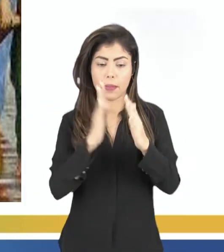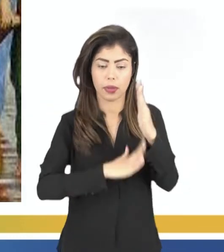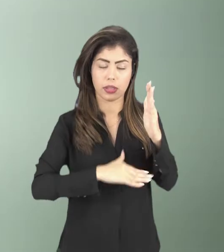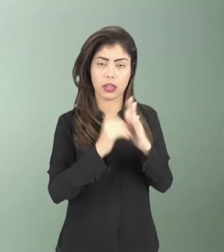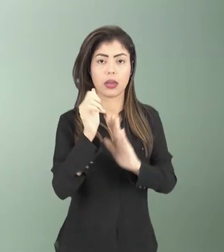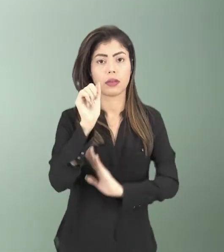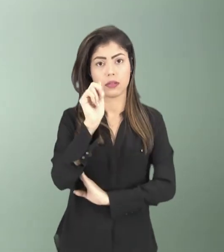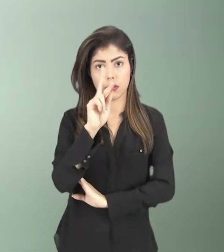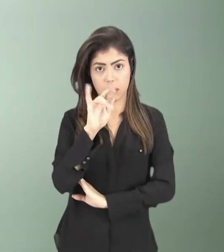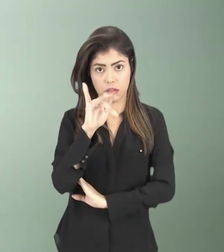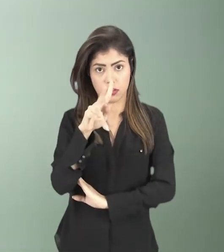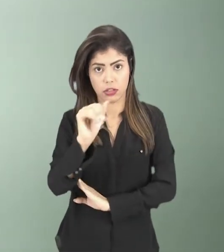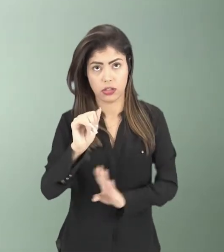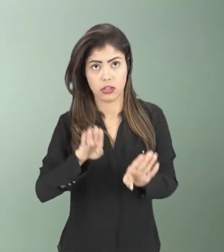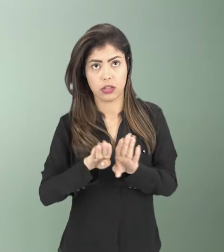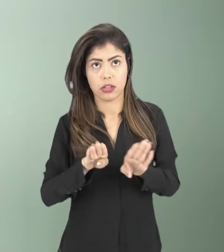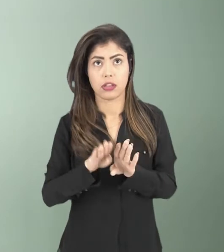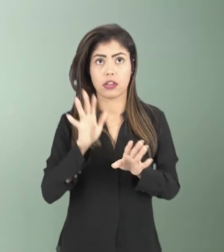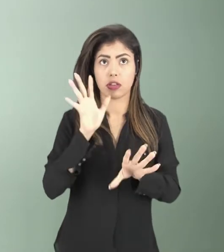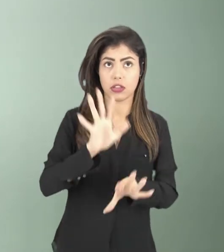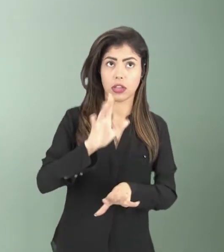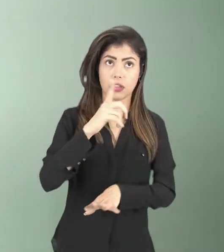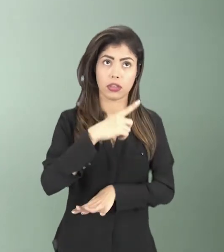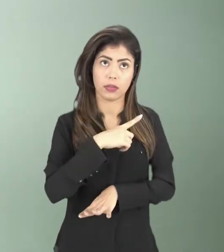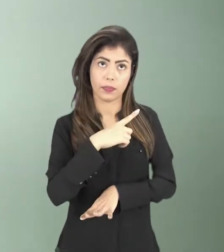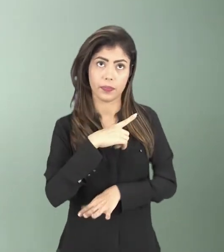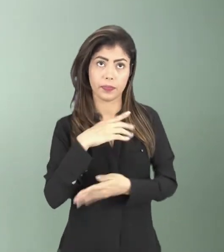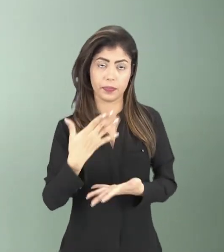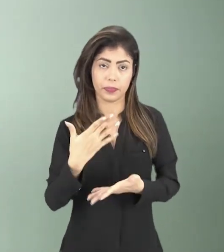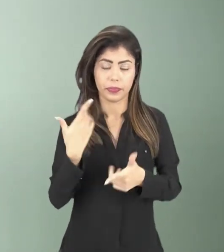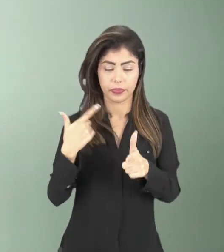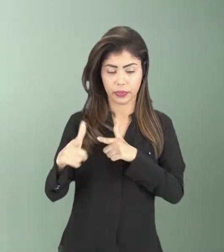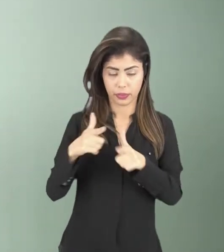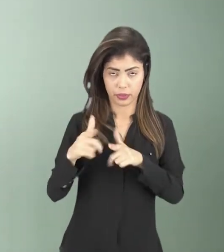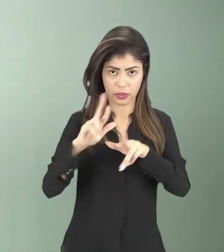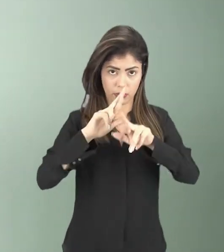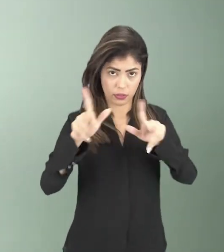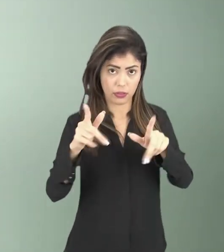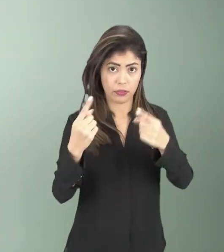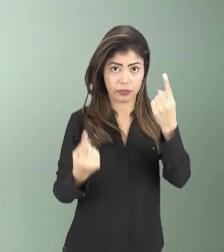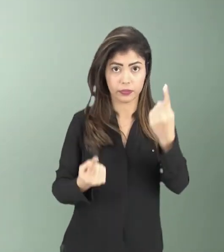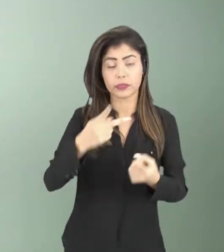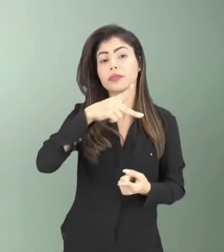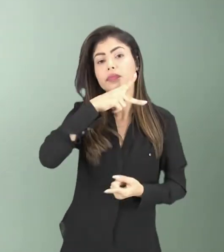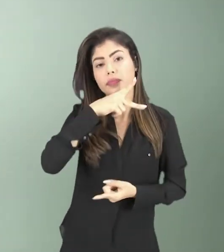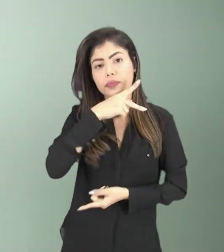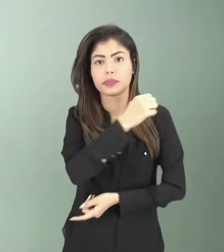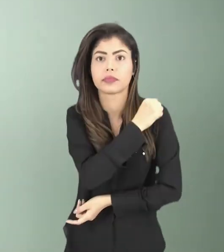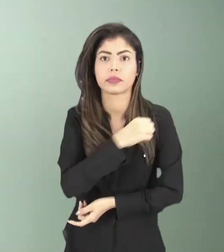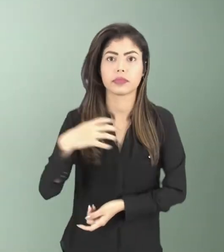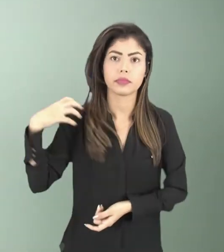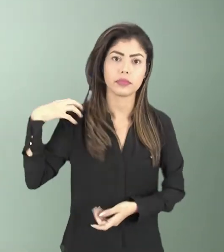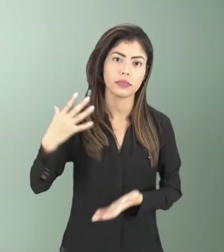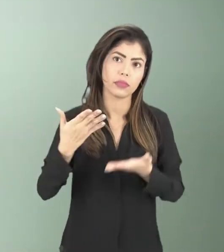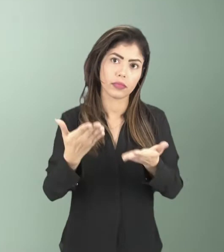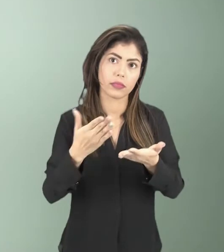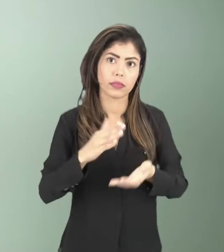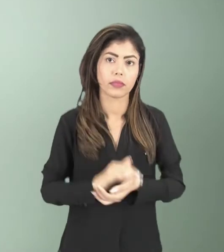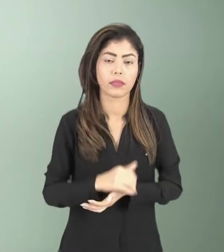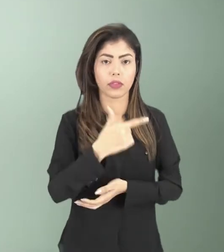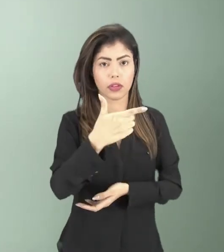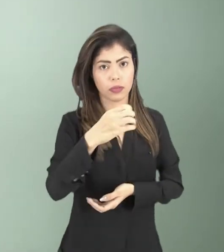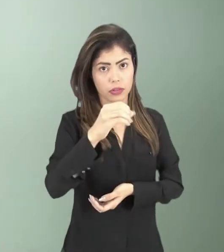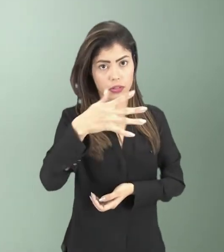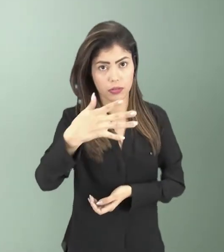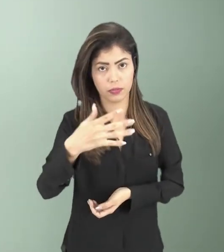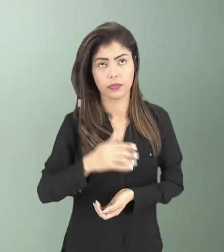por um artista renascentista e caiu no Enem. Eu trabalho muito isso para a gente ver a diferença entre Platão e Aristóteles, e caiu aí, ó, no Enem